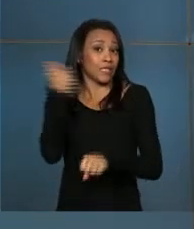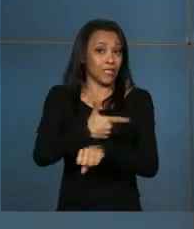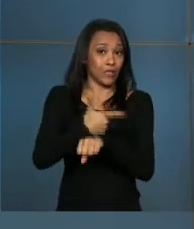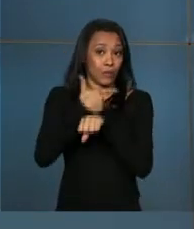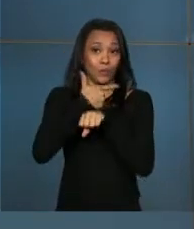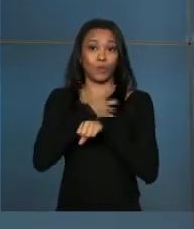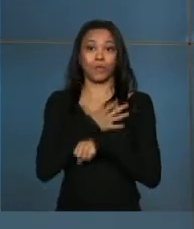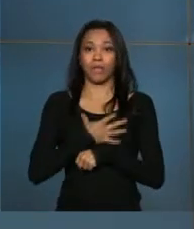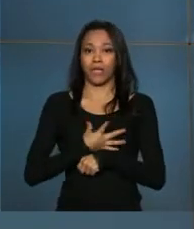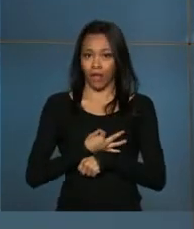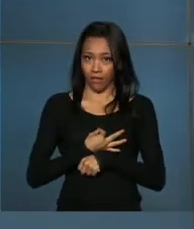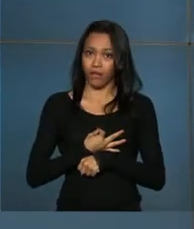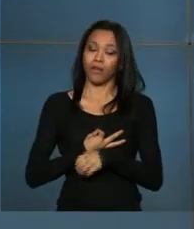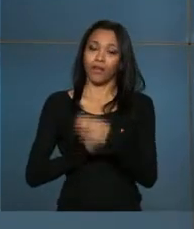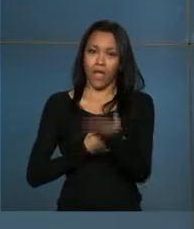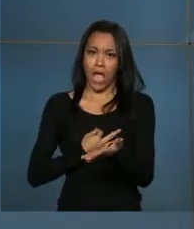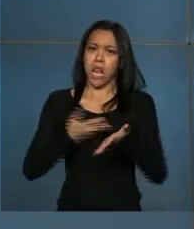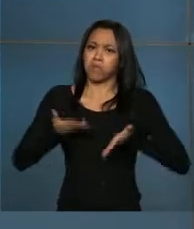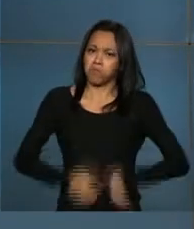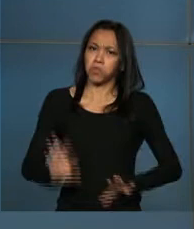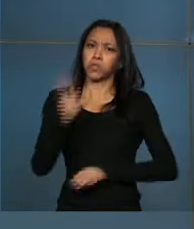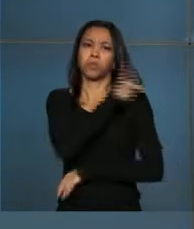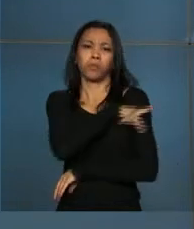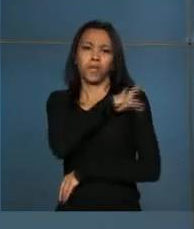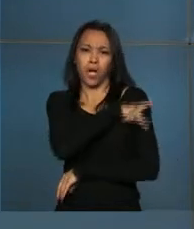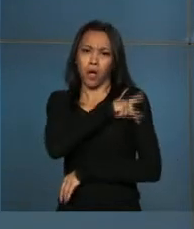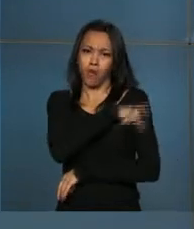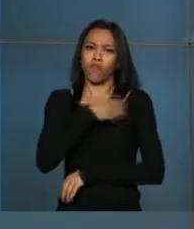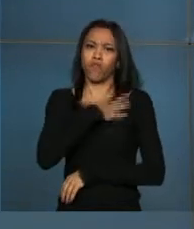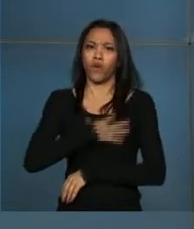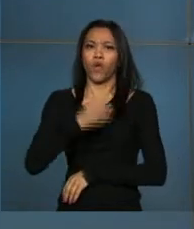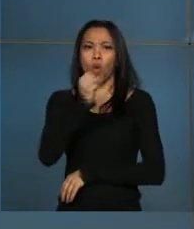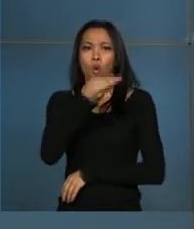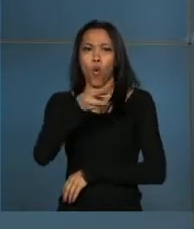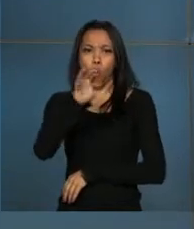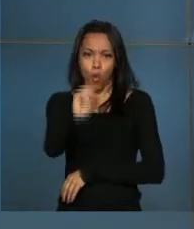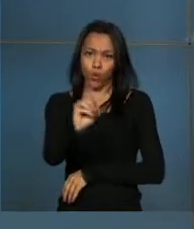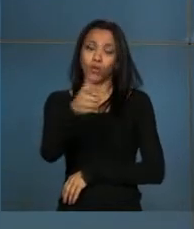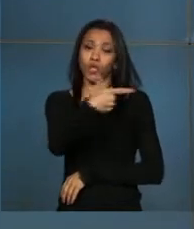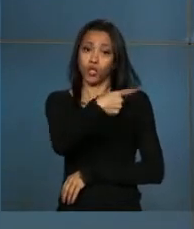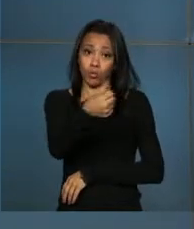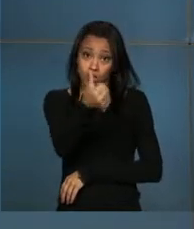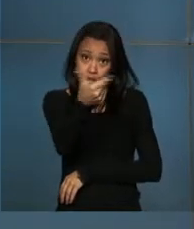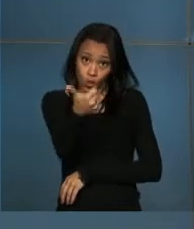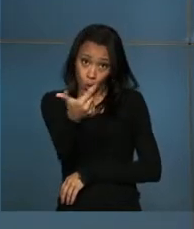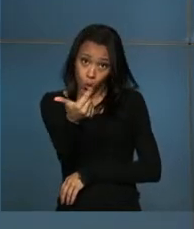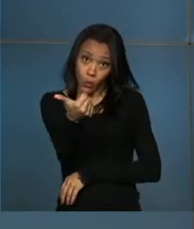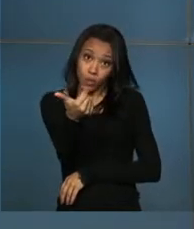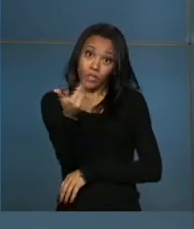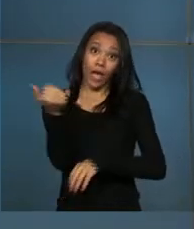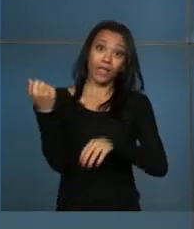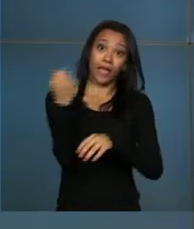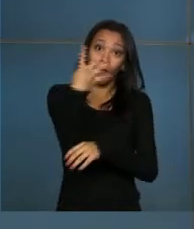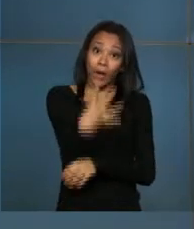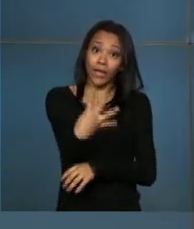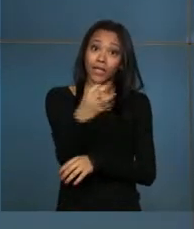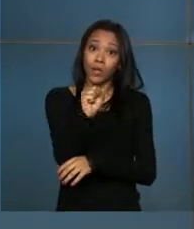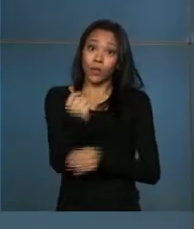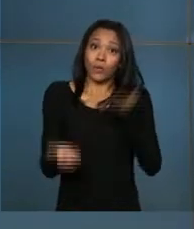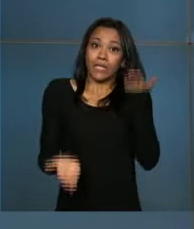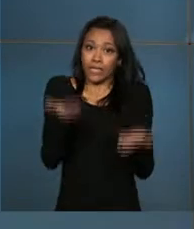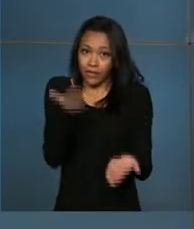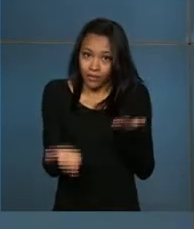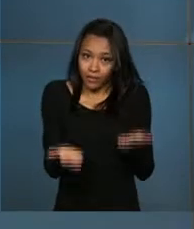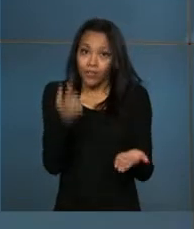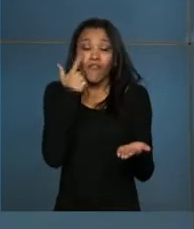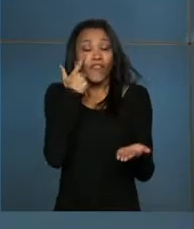medalha olímpica. A atleta piauiense foi ouro nos Jogos de Londres em 2012, na categoria até 48 quilos. Confira